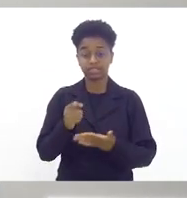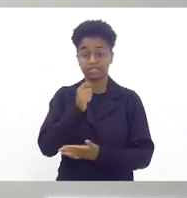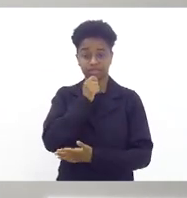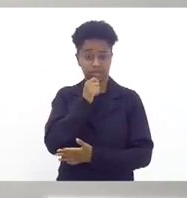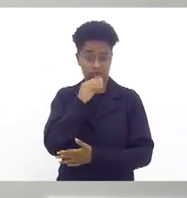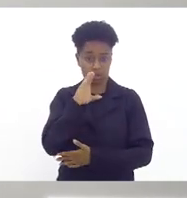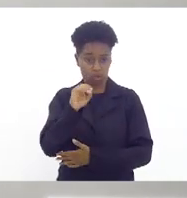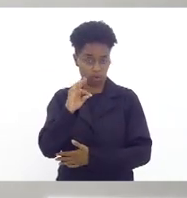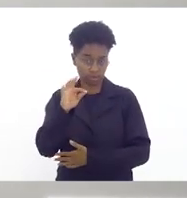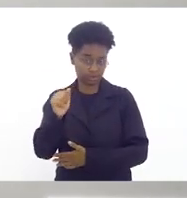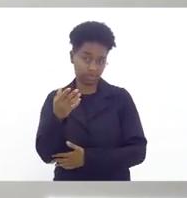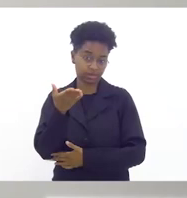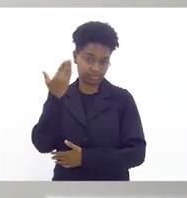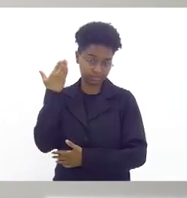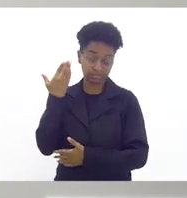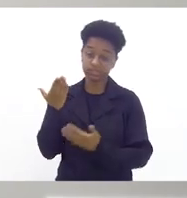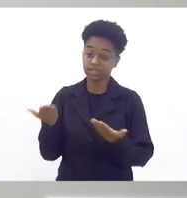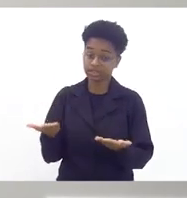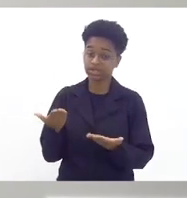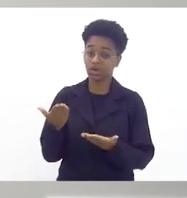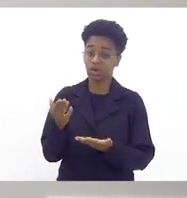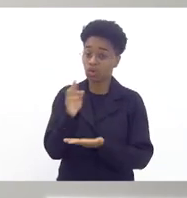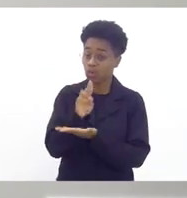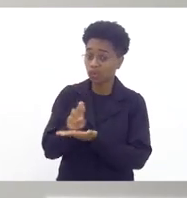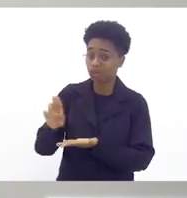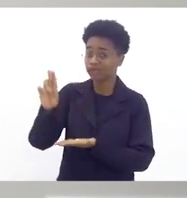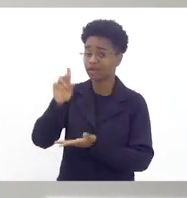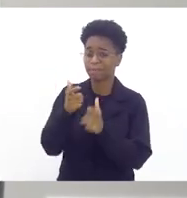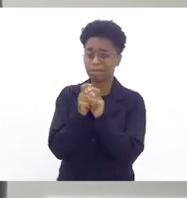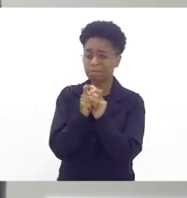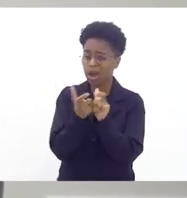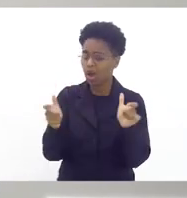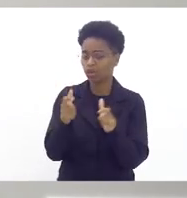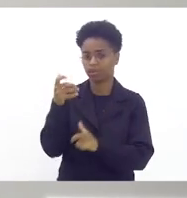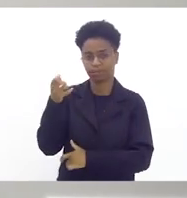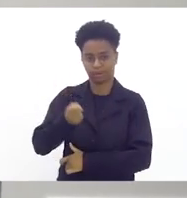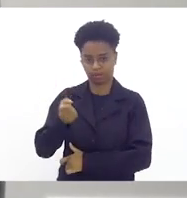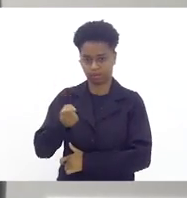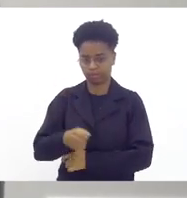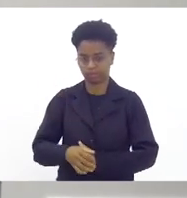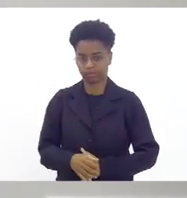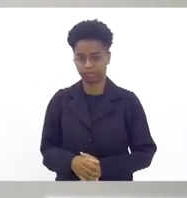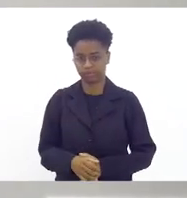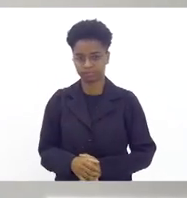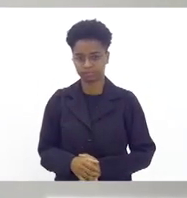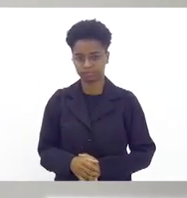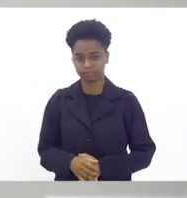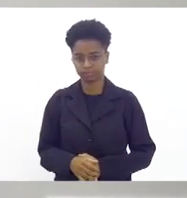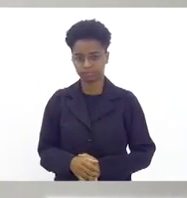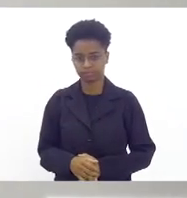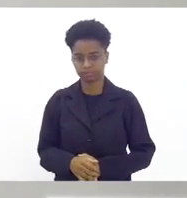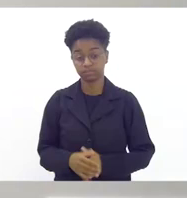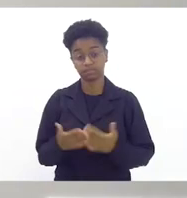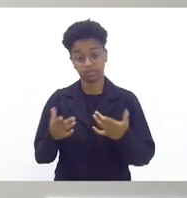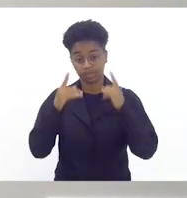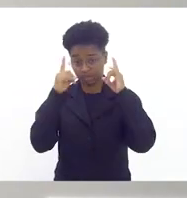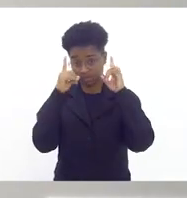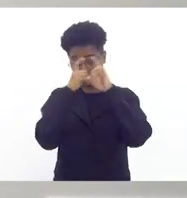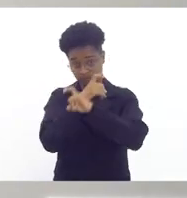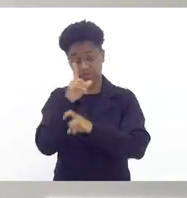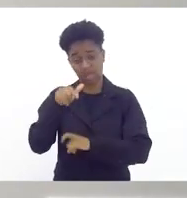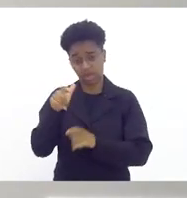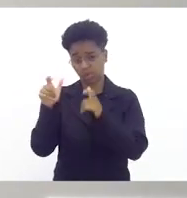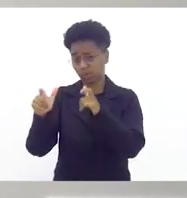tinha cotas, então, uma universidade ultramajoritária branca, e é difícil, é um ambiente